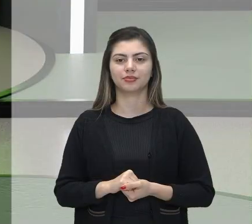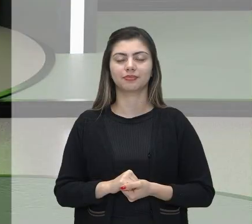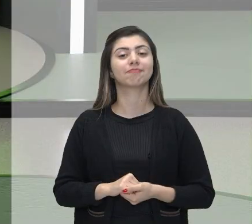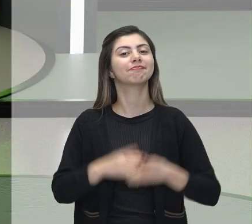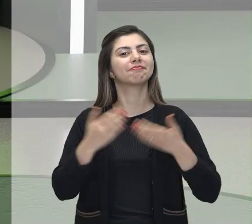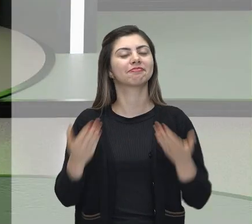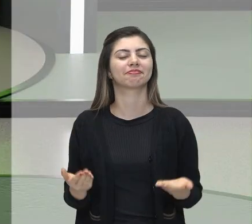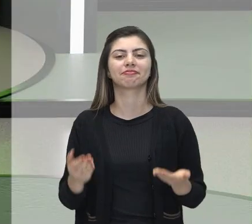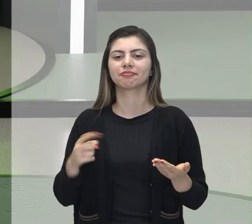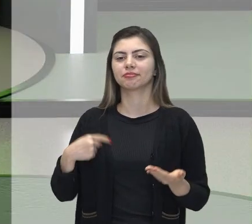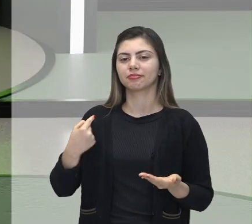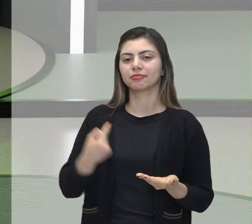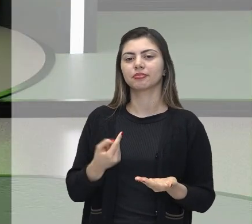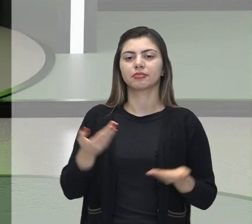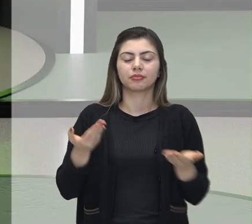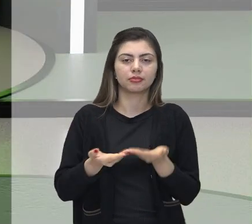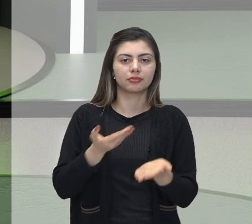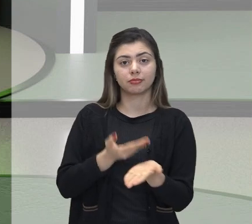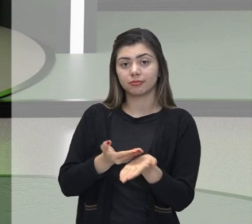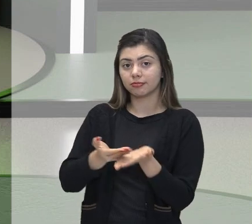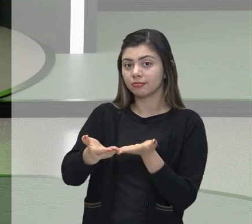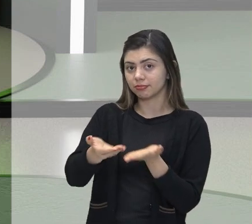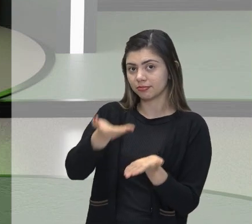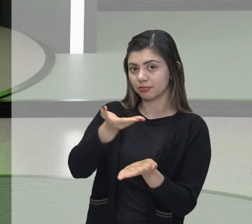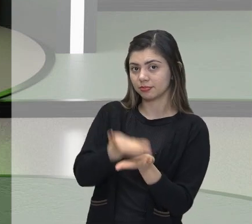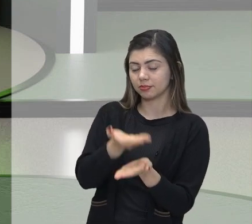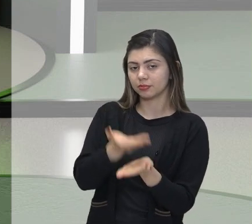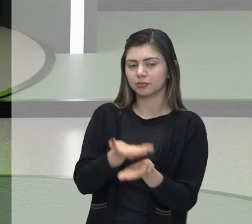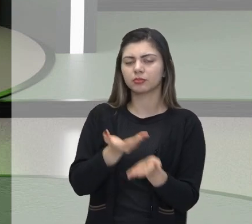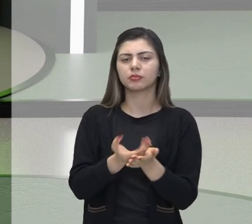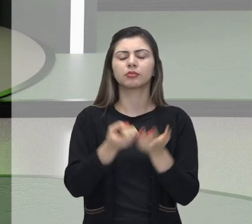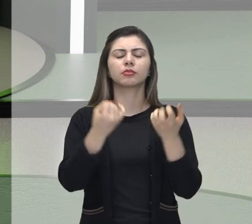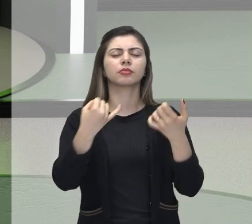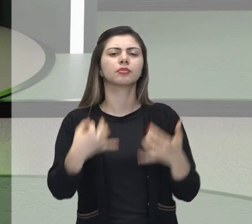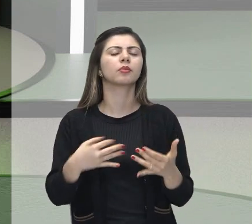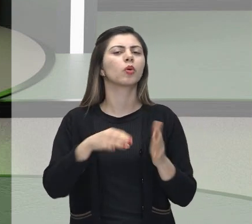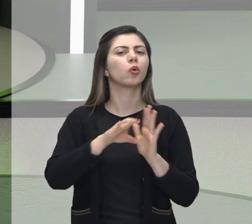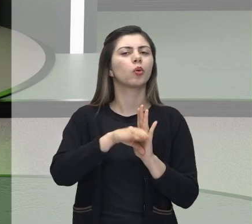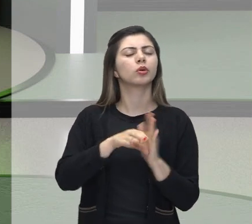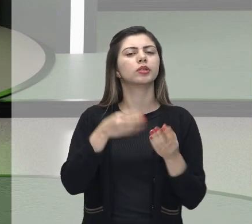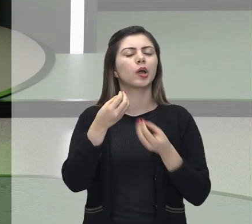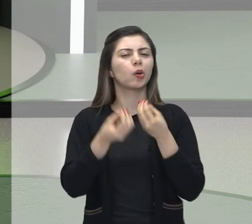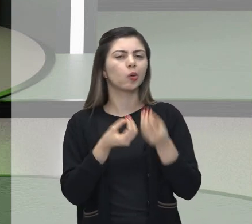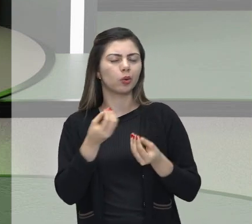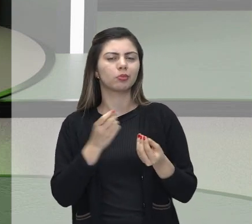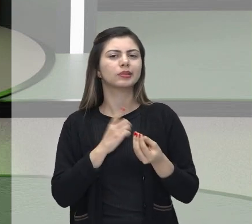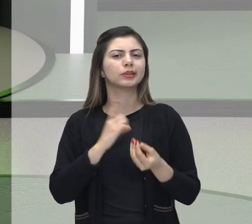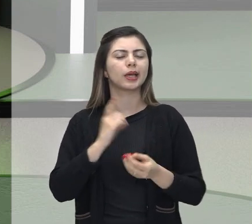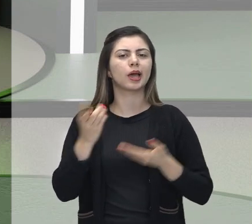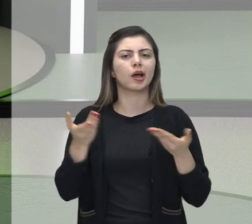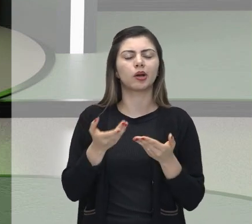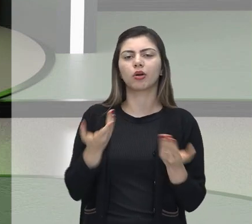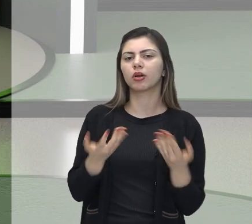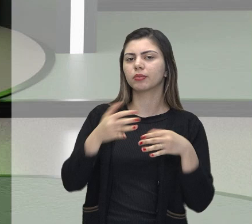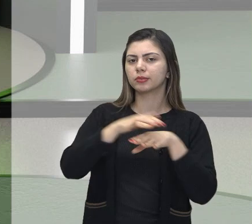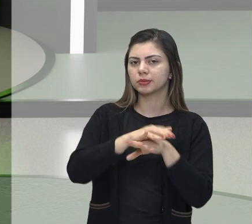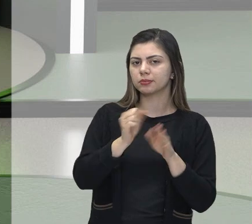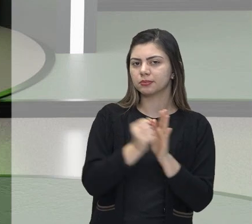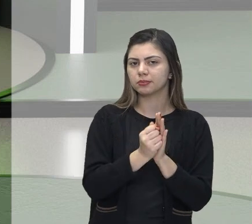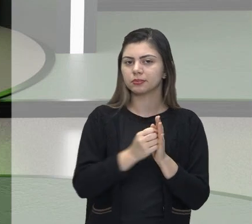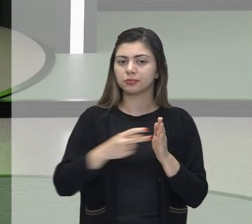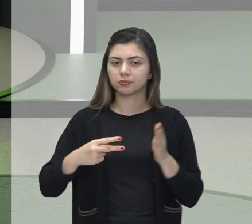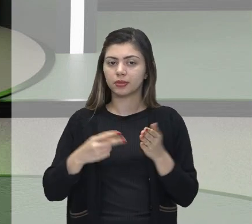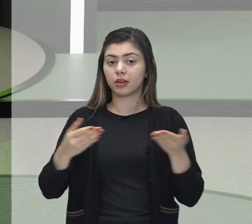Então, nós vamos iniciar o conceito, o estudo da isomeria óptica, trazendo aqui esses